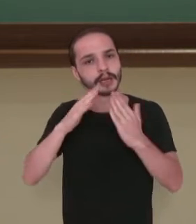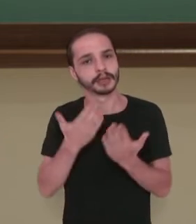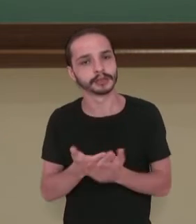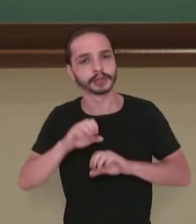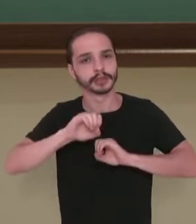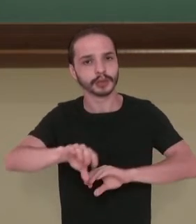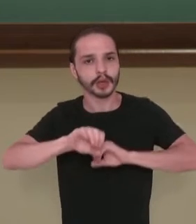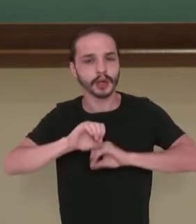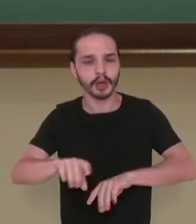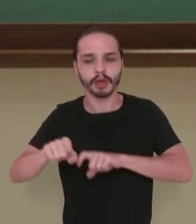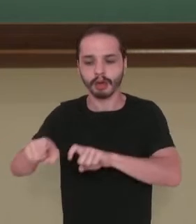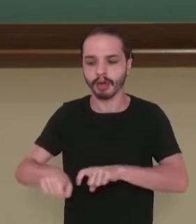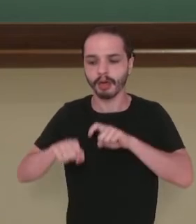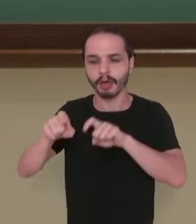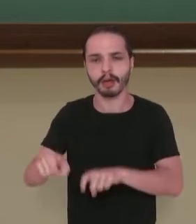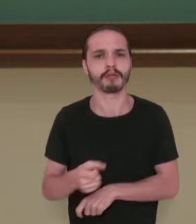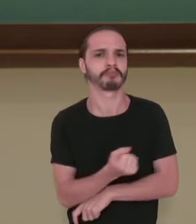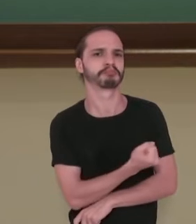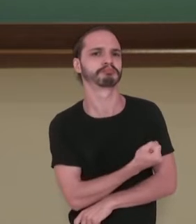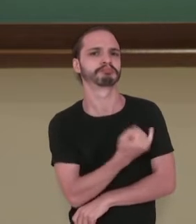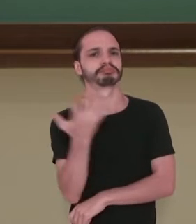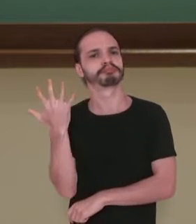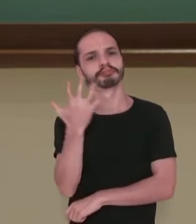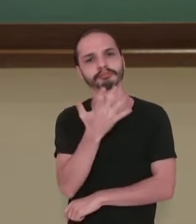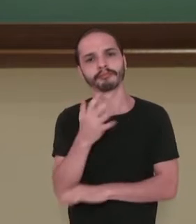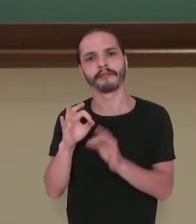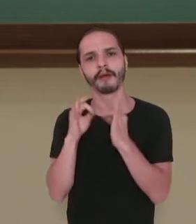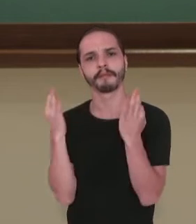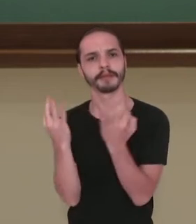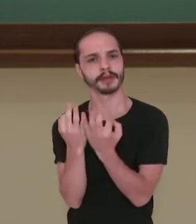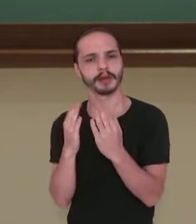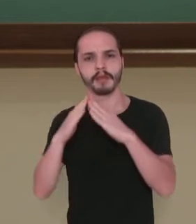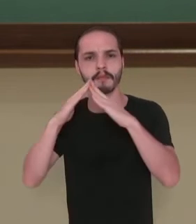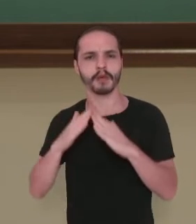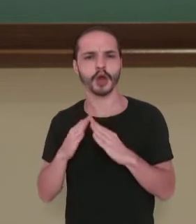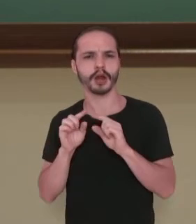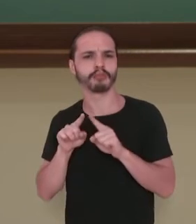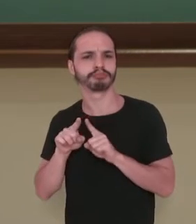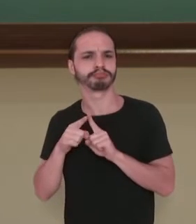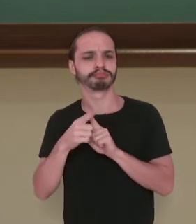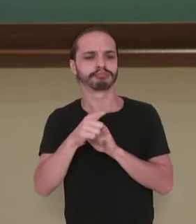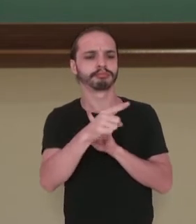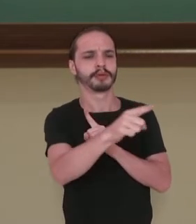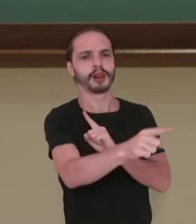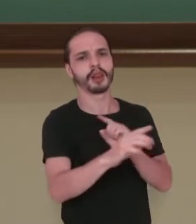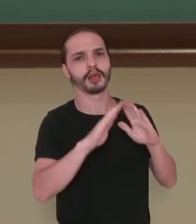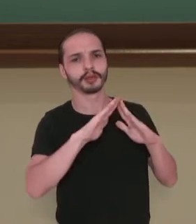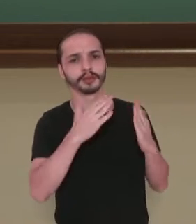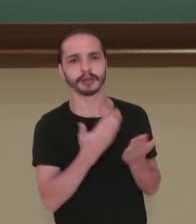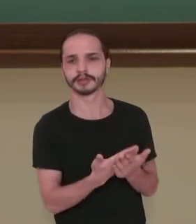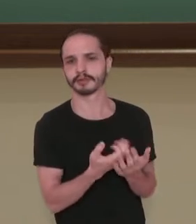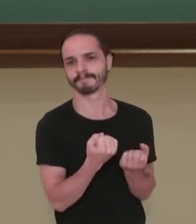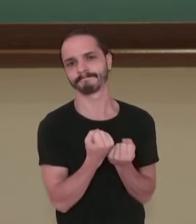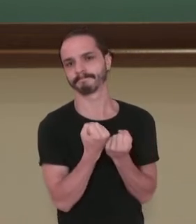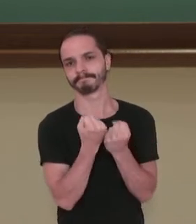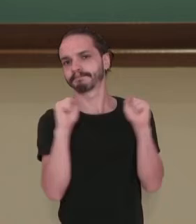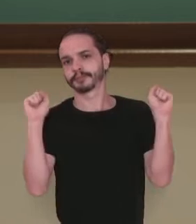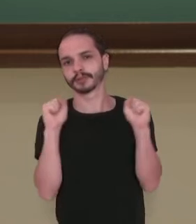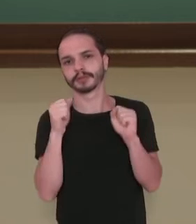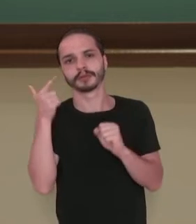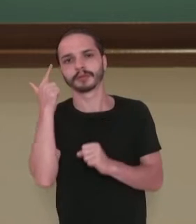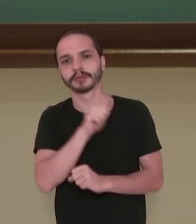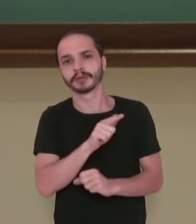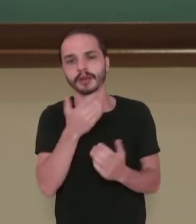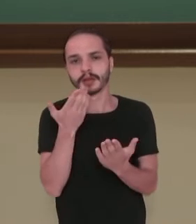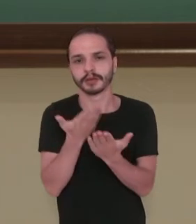que muitas famílias moram em locais muito distantes das escolas, fica às vezes impossível a pessoa conseguir estudar